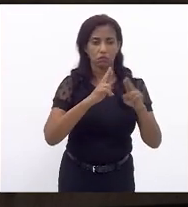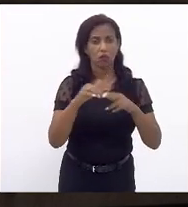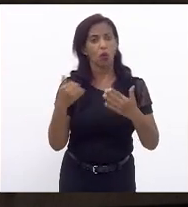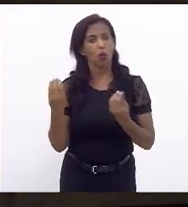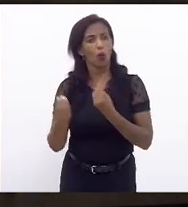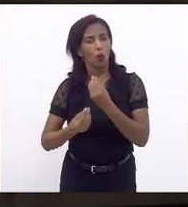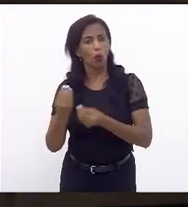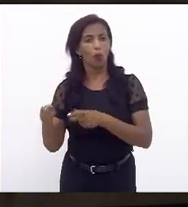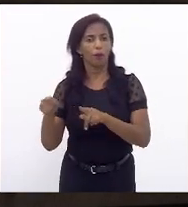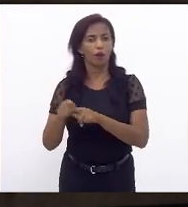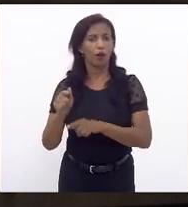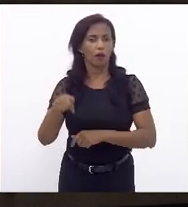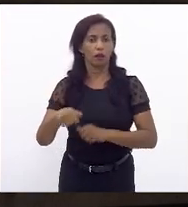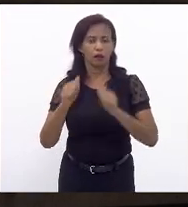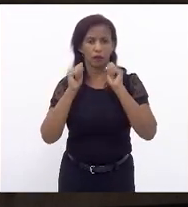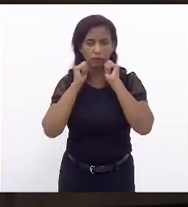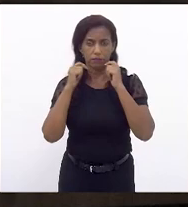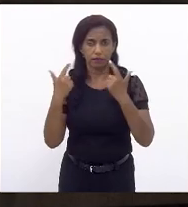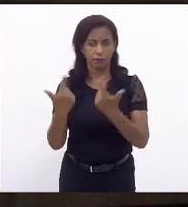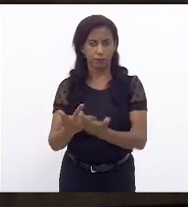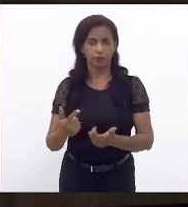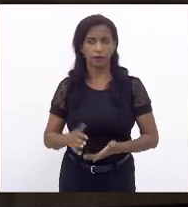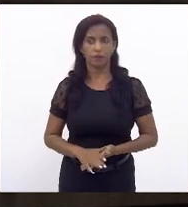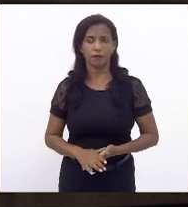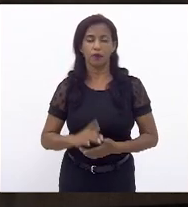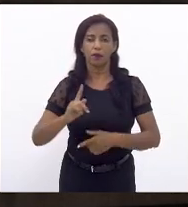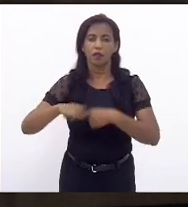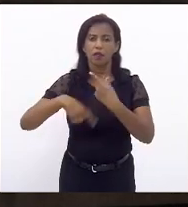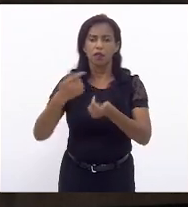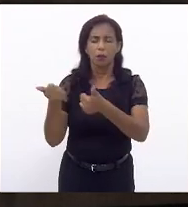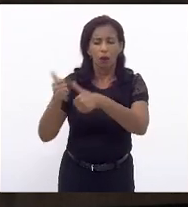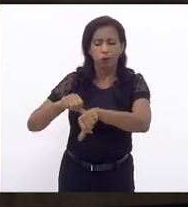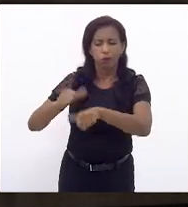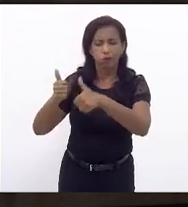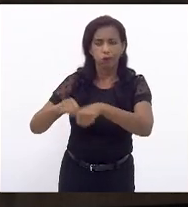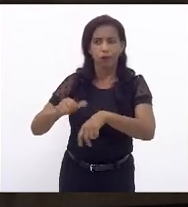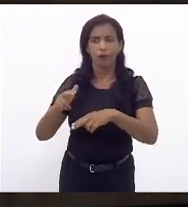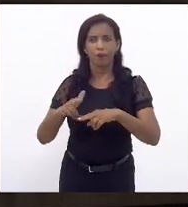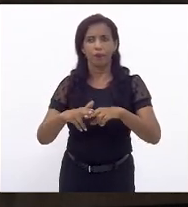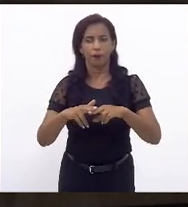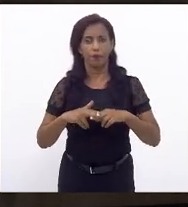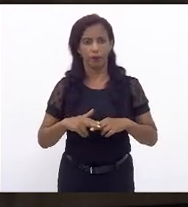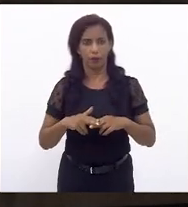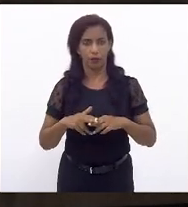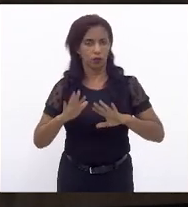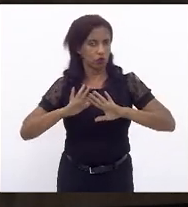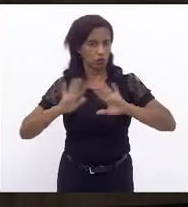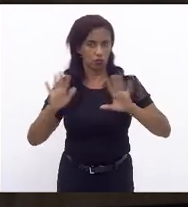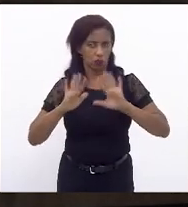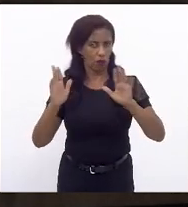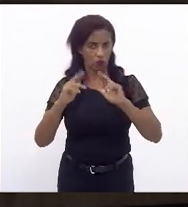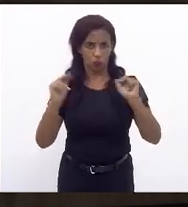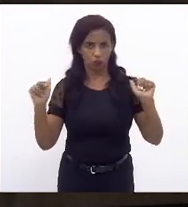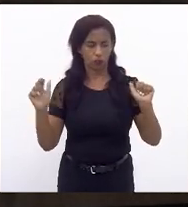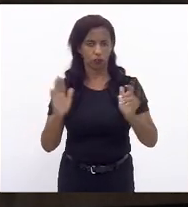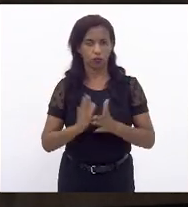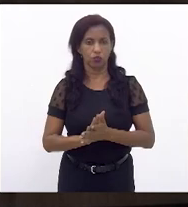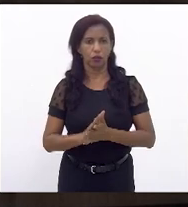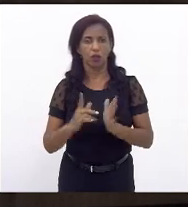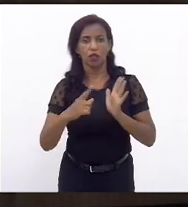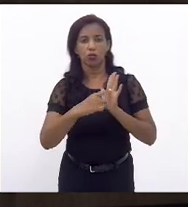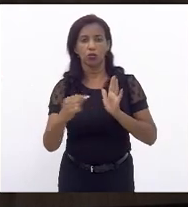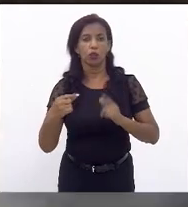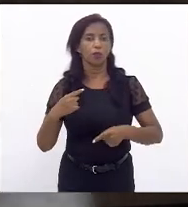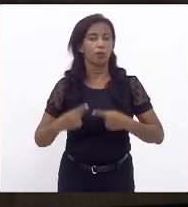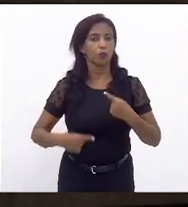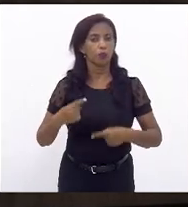como também aqui em plenário. E após analisar, por isso a gente não nega nunca, né, a indicação